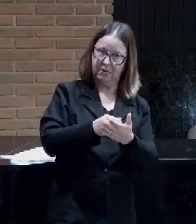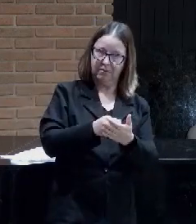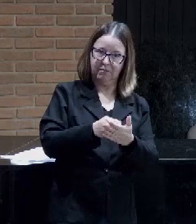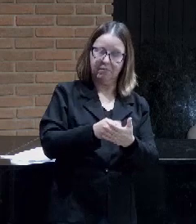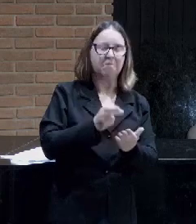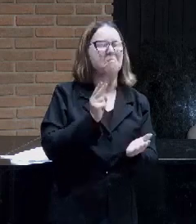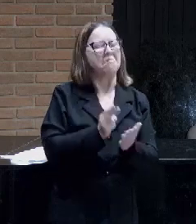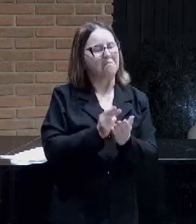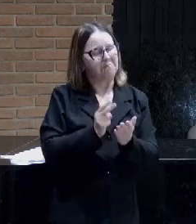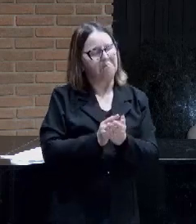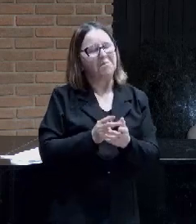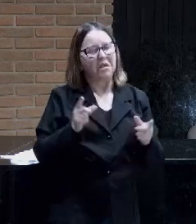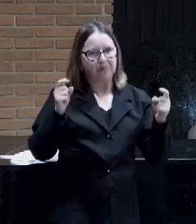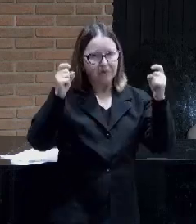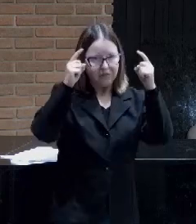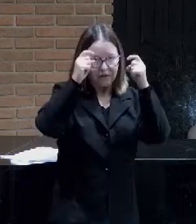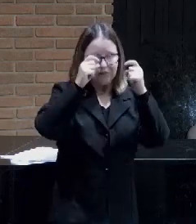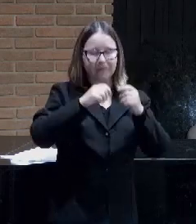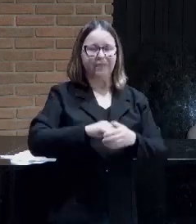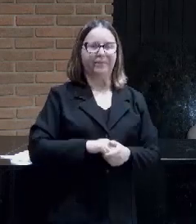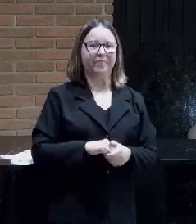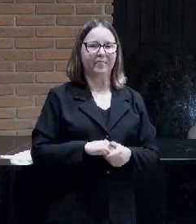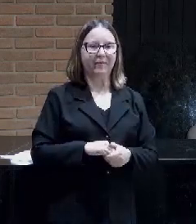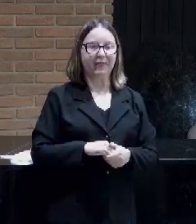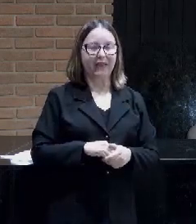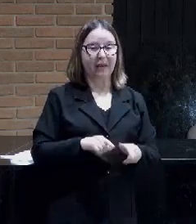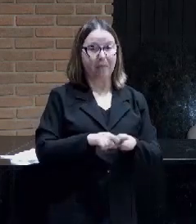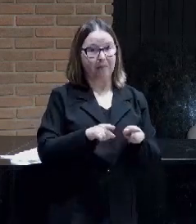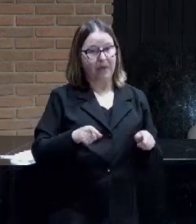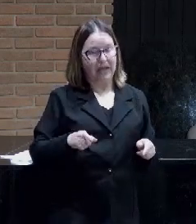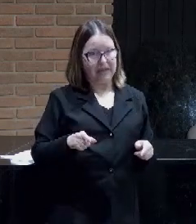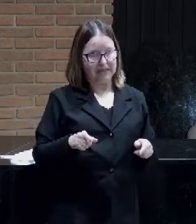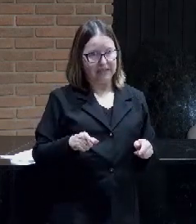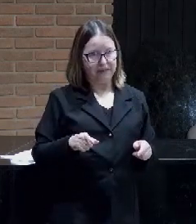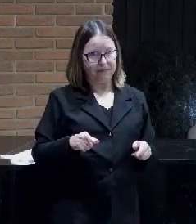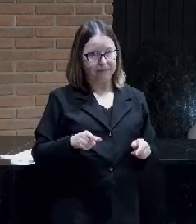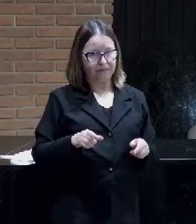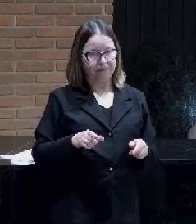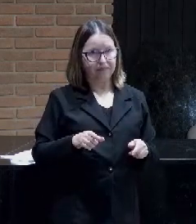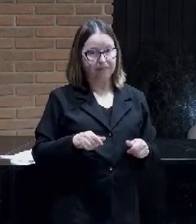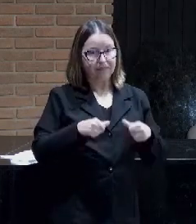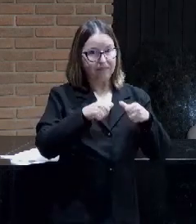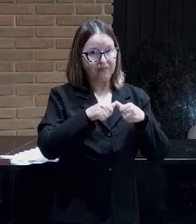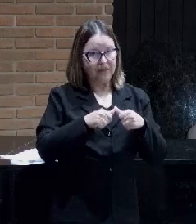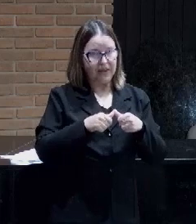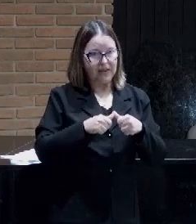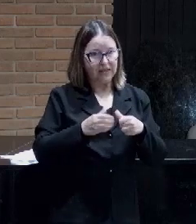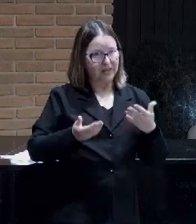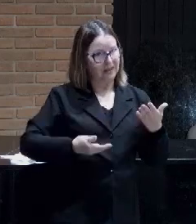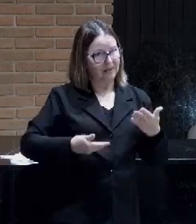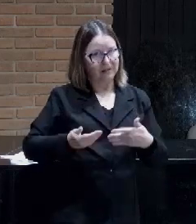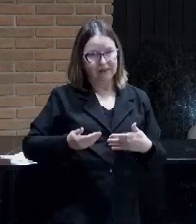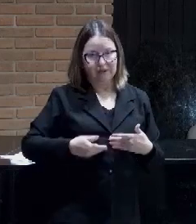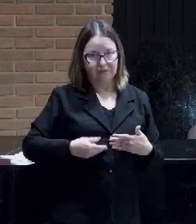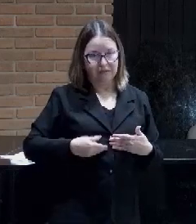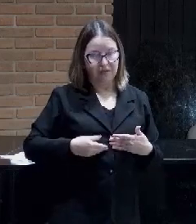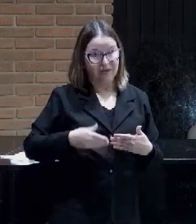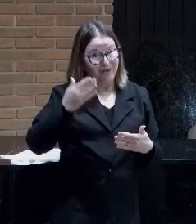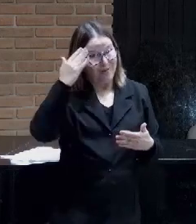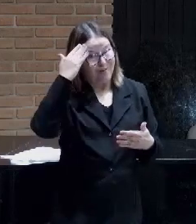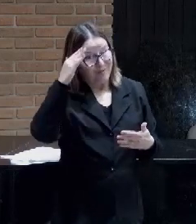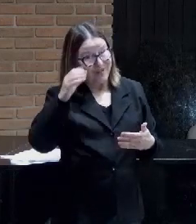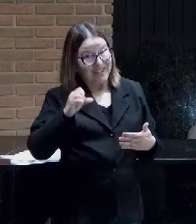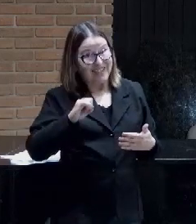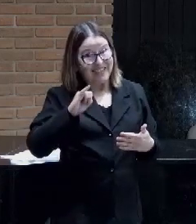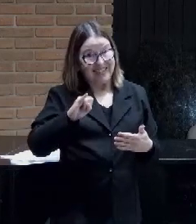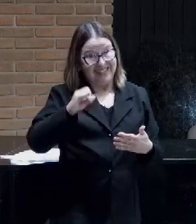vida. Agora, olha que interessante. Eu não estou afirmando aqui que esses marinheiros se converteram ao Senhor, nem que eles foram salvos. Mas é muito curioso